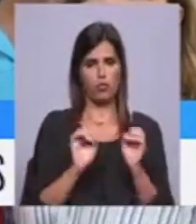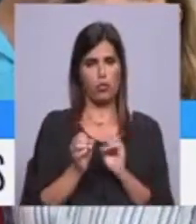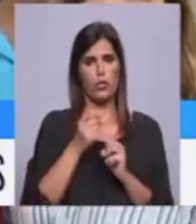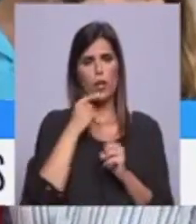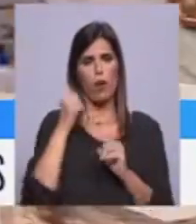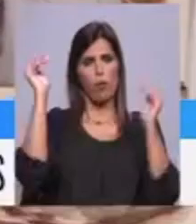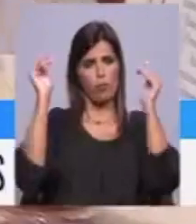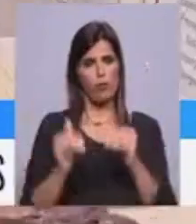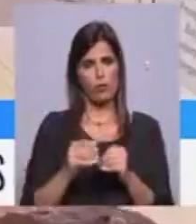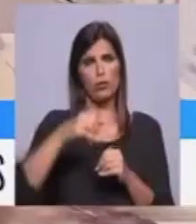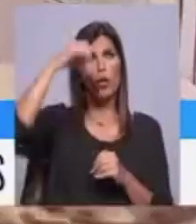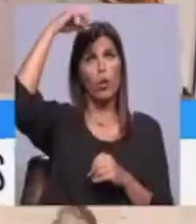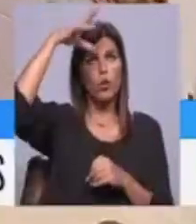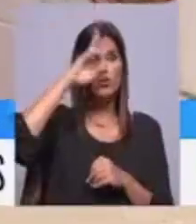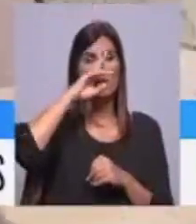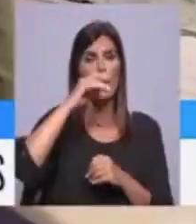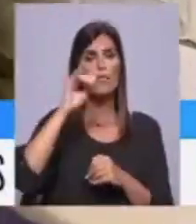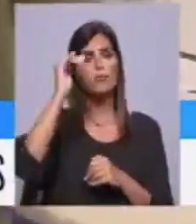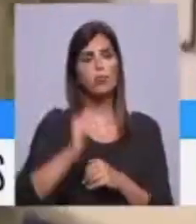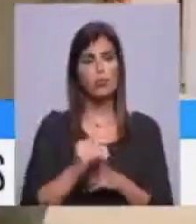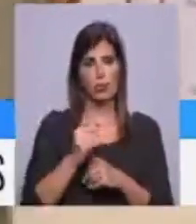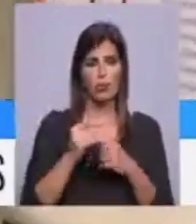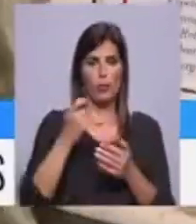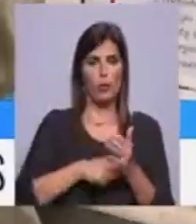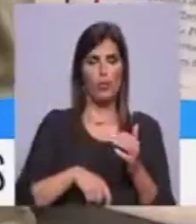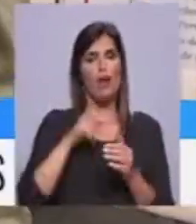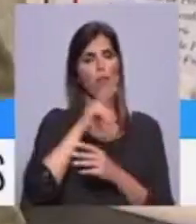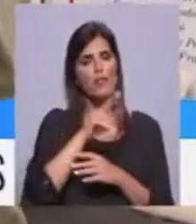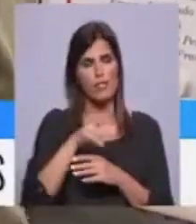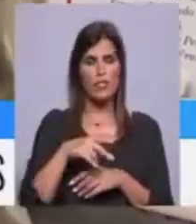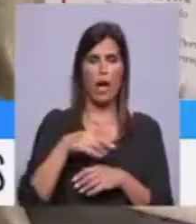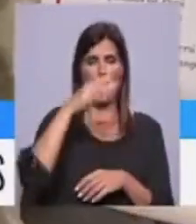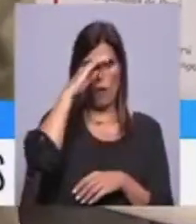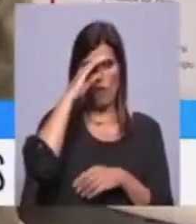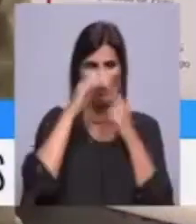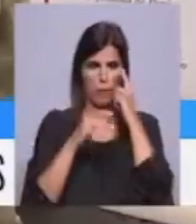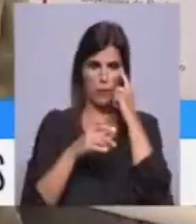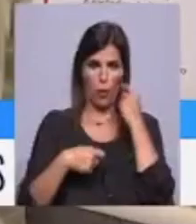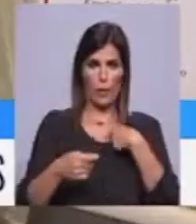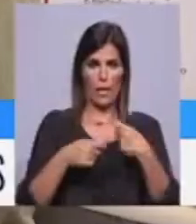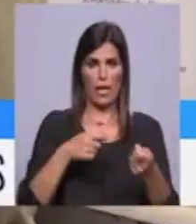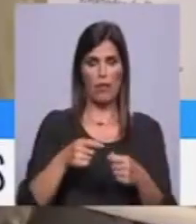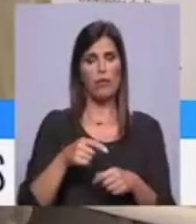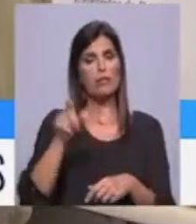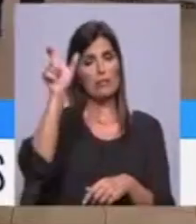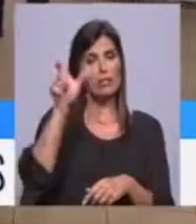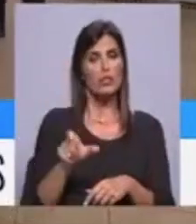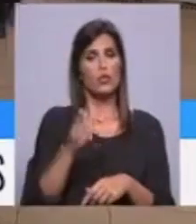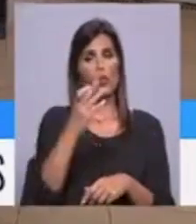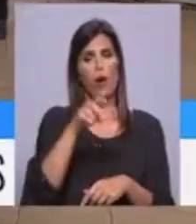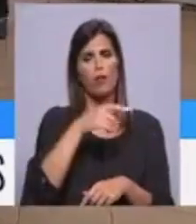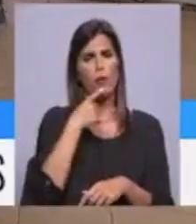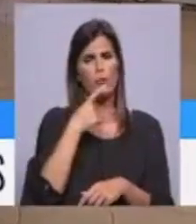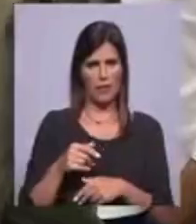energia na eletricidade e no gás. De visita ao mercado da Póvoa de Varzim, João Coutrinho de Figueiredo disse ainda não compreender que a Ministra da Saúde continua